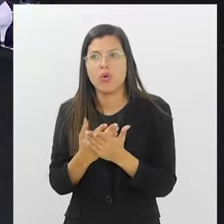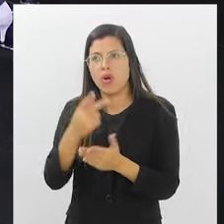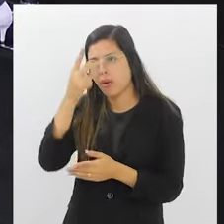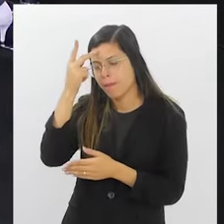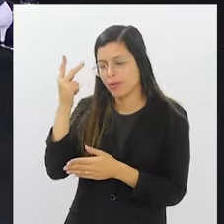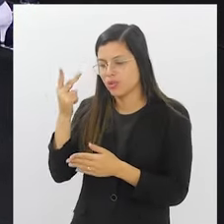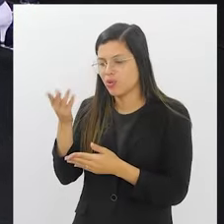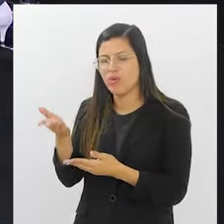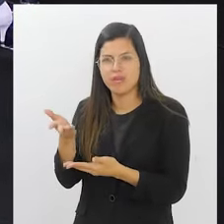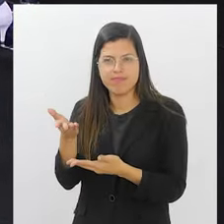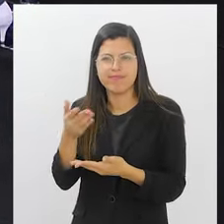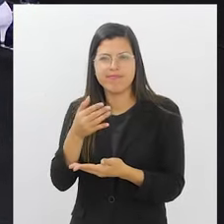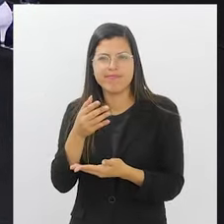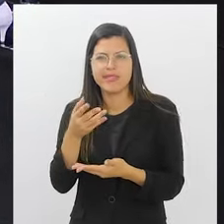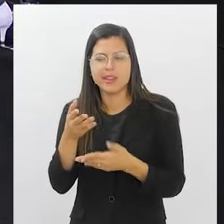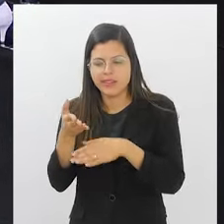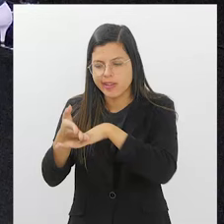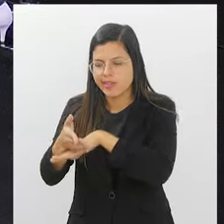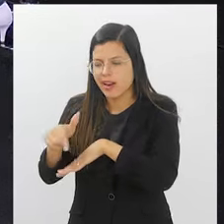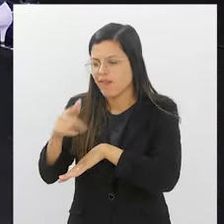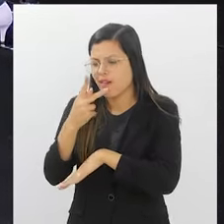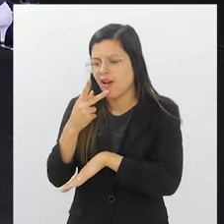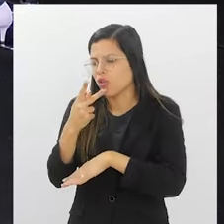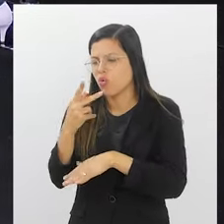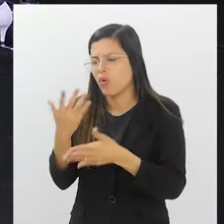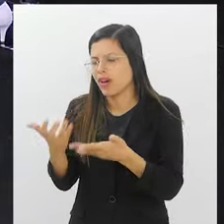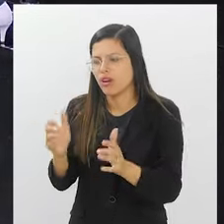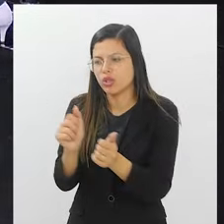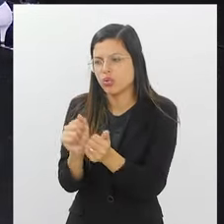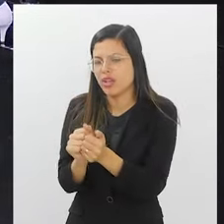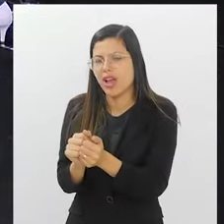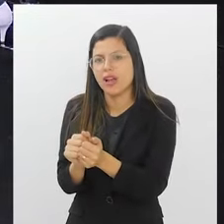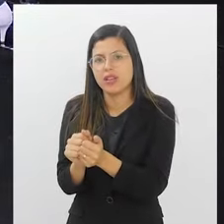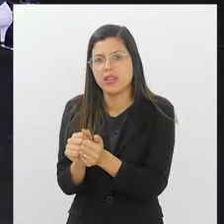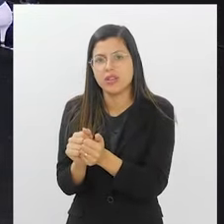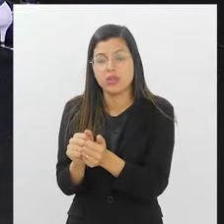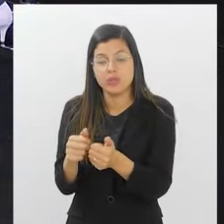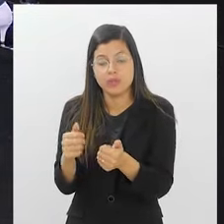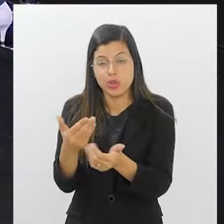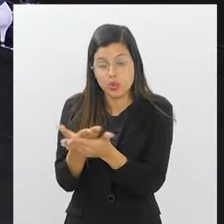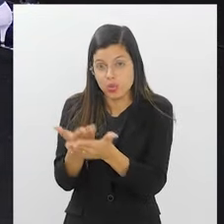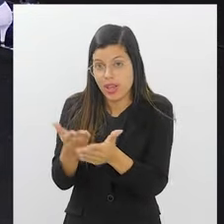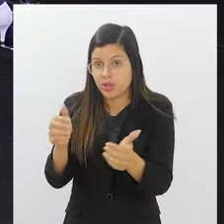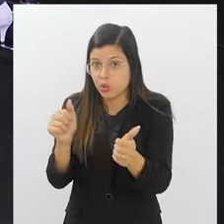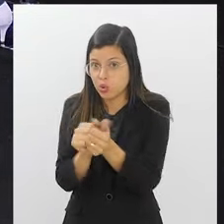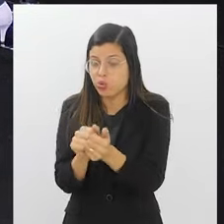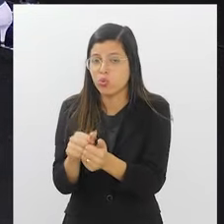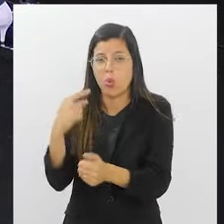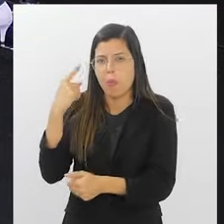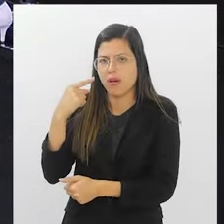e não dizer que não vai estudar aqui com o maluquinho, não é verdade? Assim não. Eu acho que é isso que nós temos que ter.